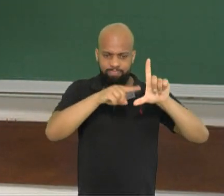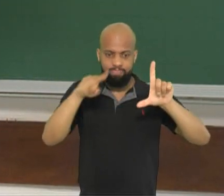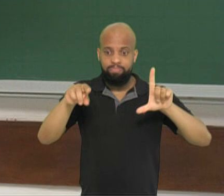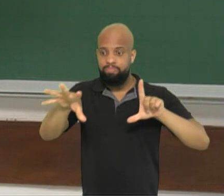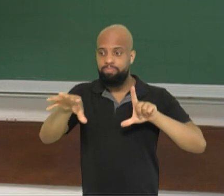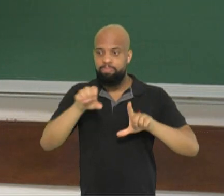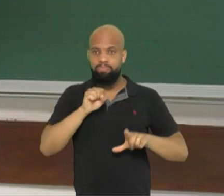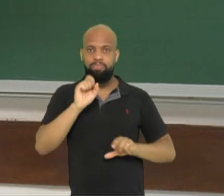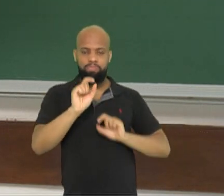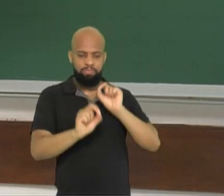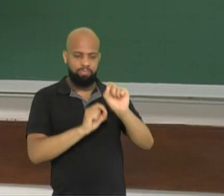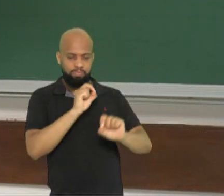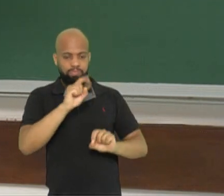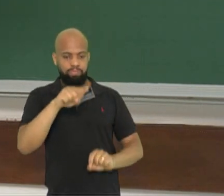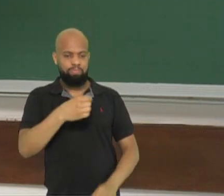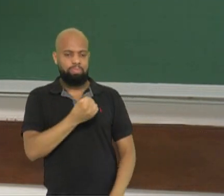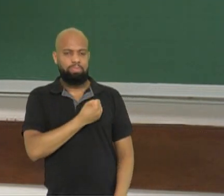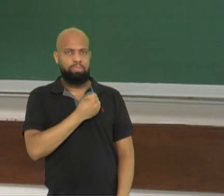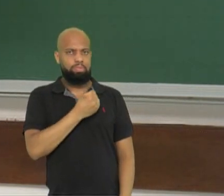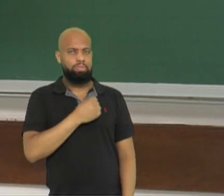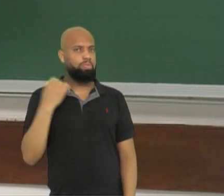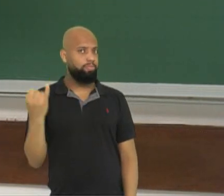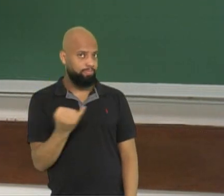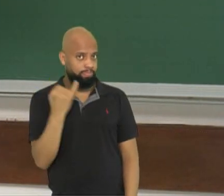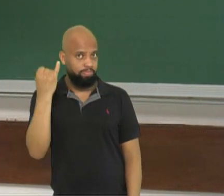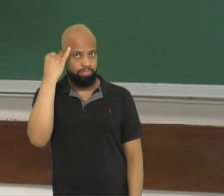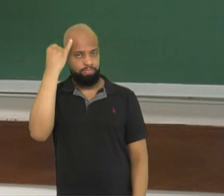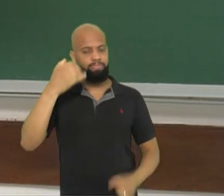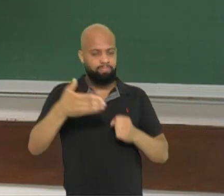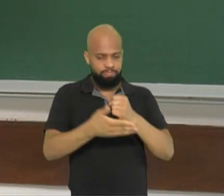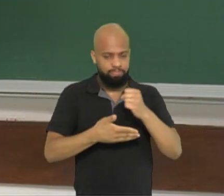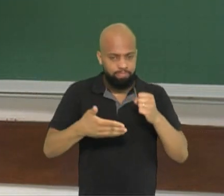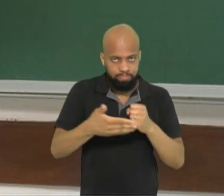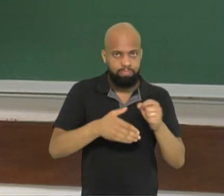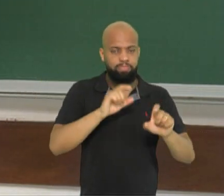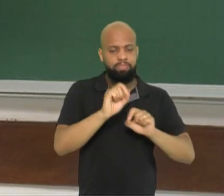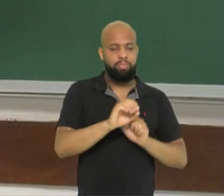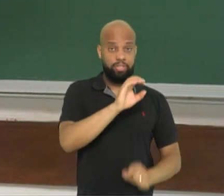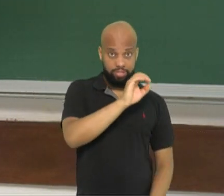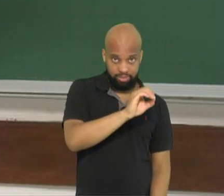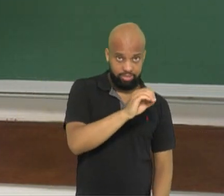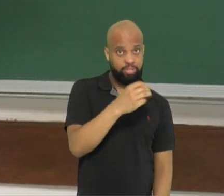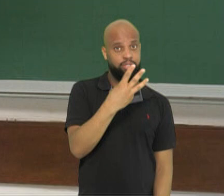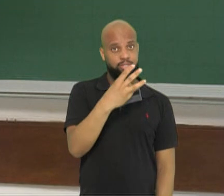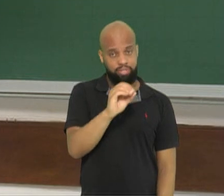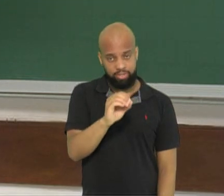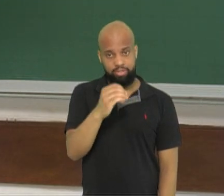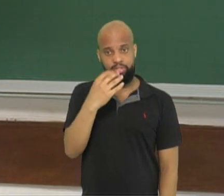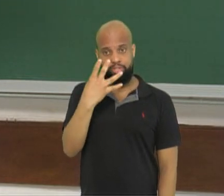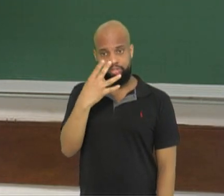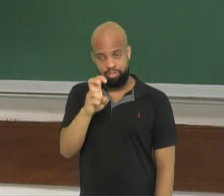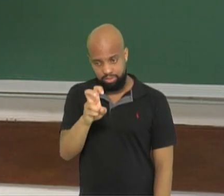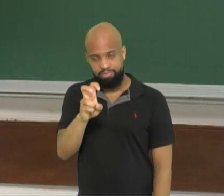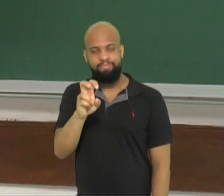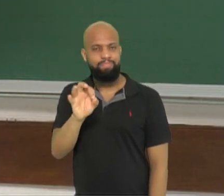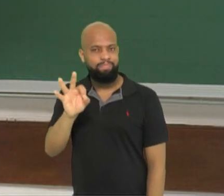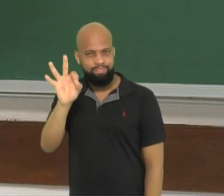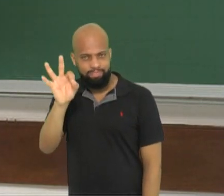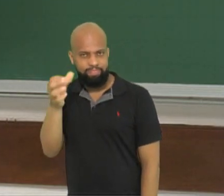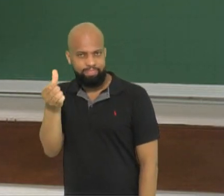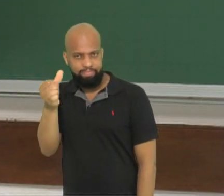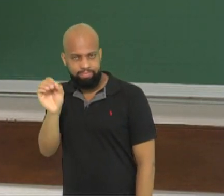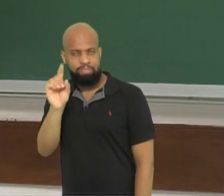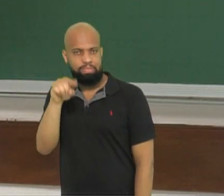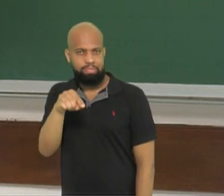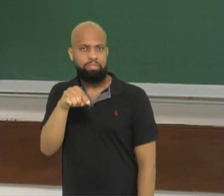os valores dos ângulos notáveis, né, que a gente tem ali de 0 grau, de 30 graus, 45 graus, tá?